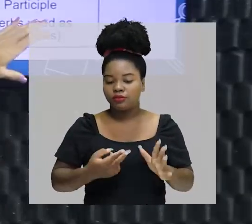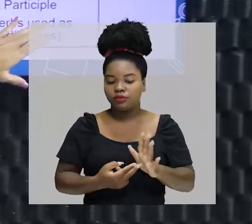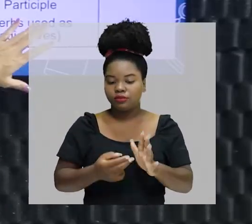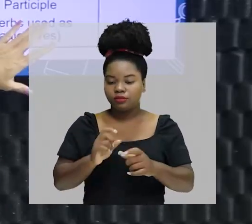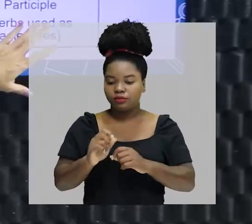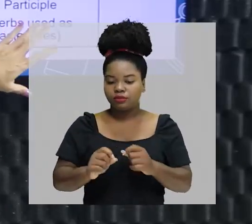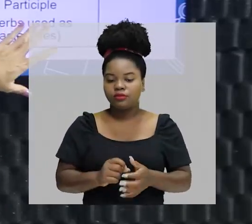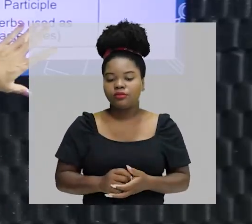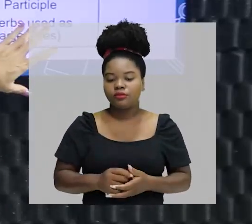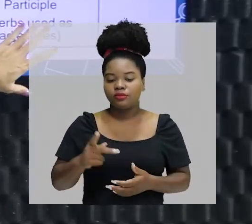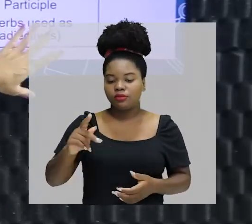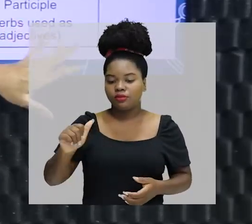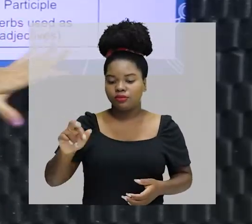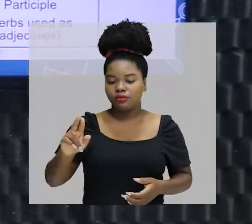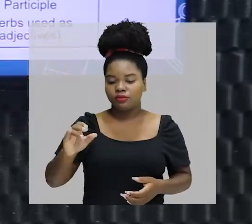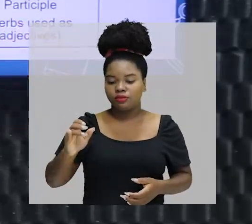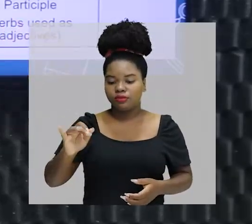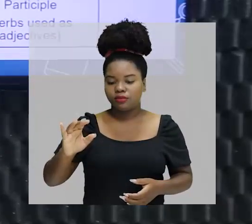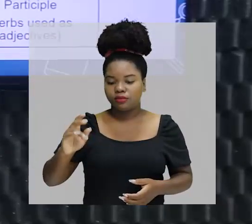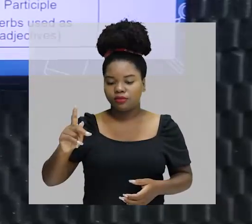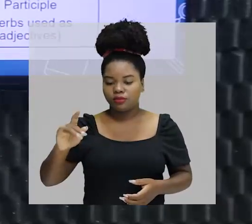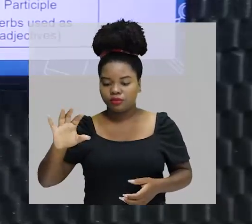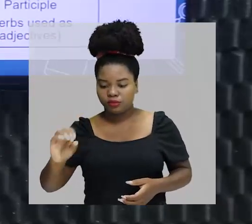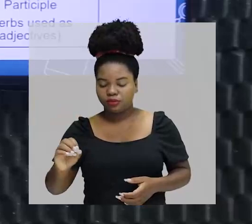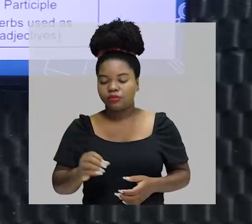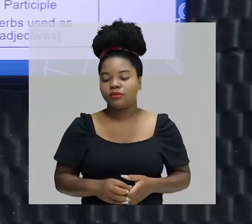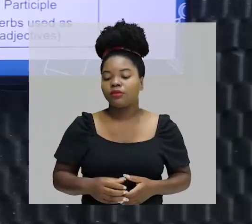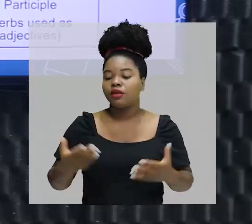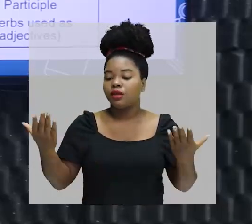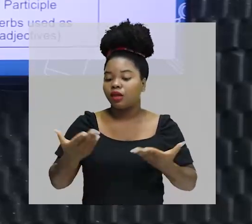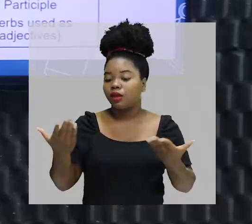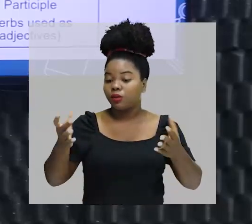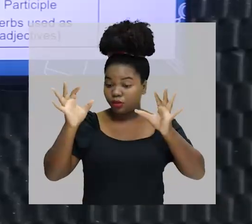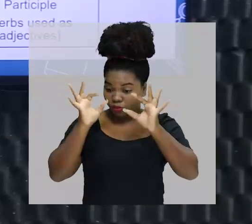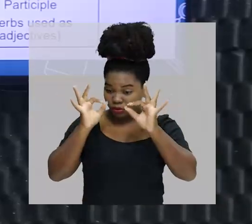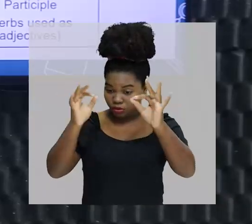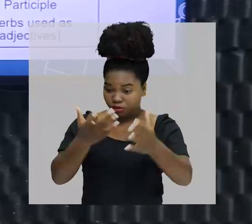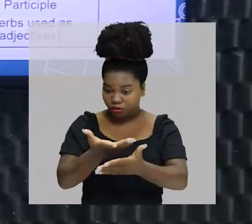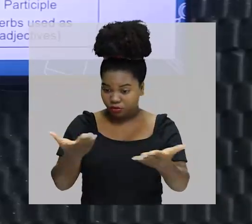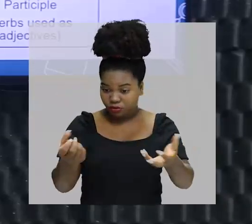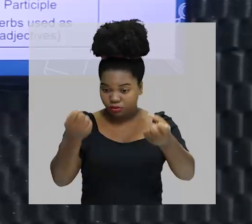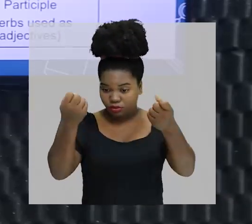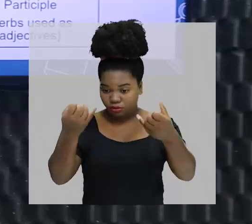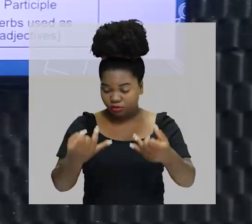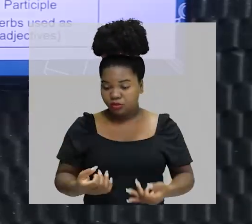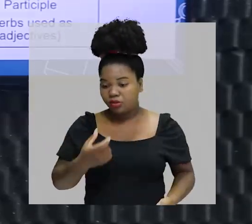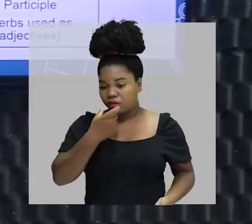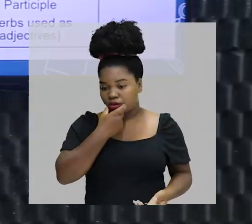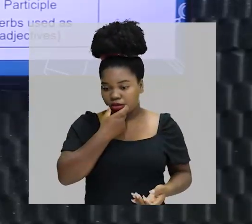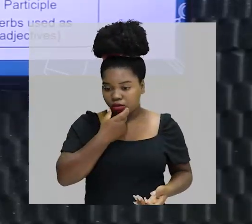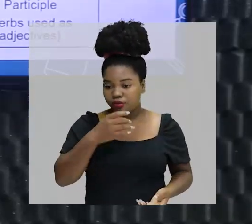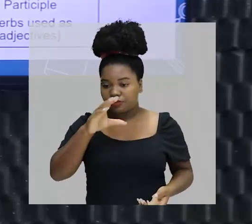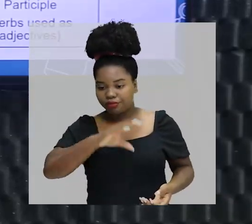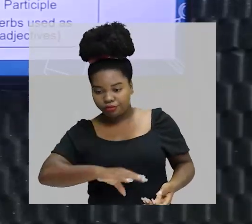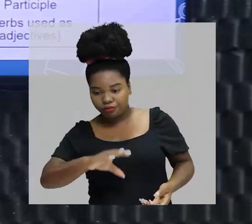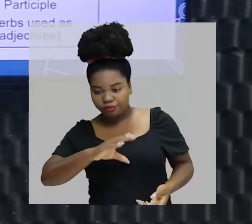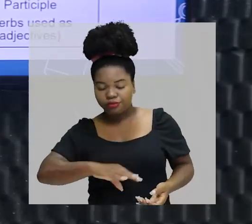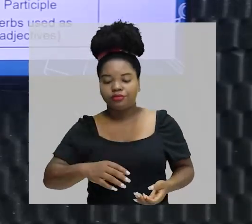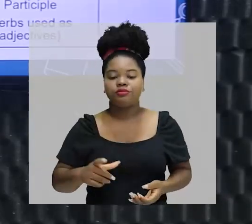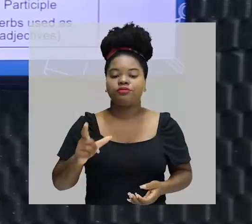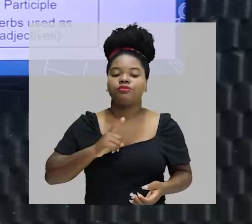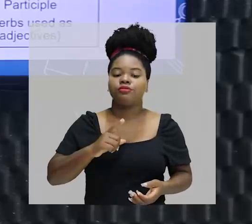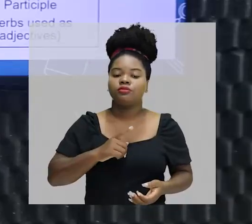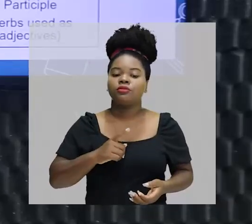representar particípio. E agora, pessoal, só uma atenção, porque quando nós falamos de inglês com português,